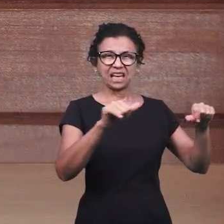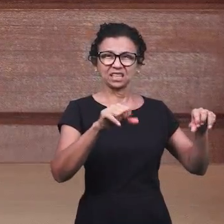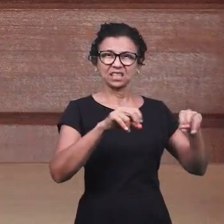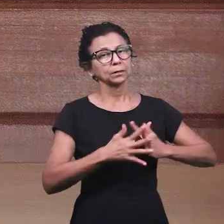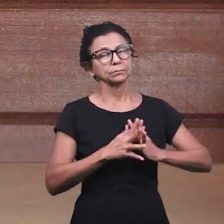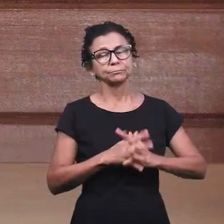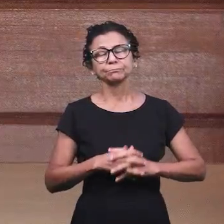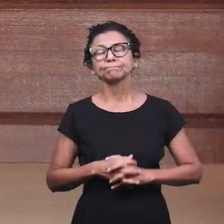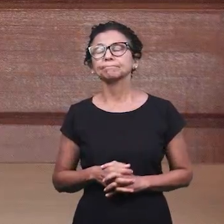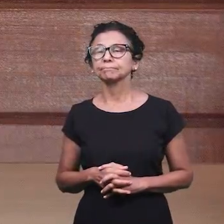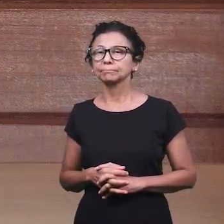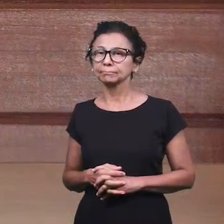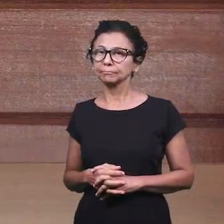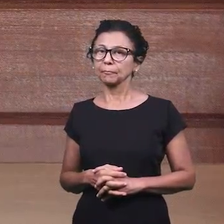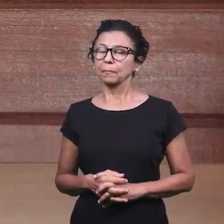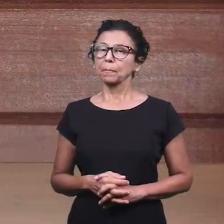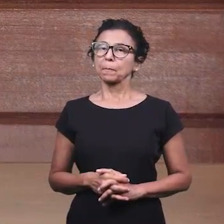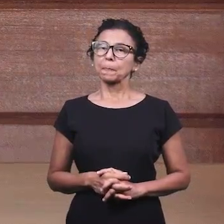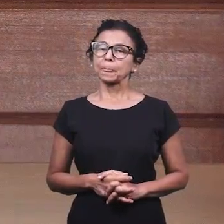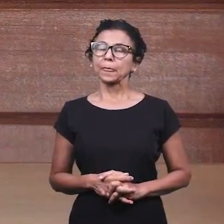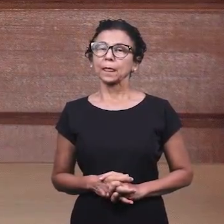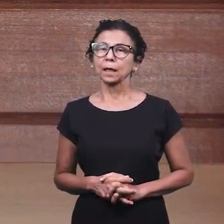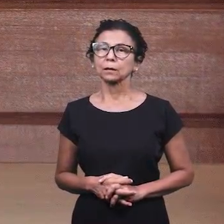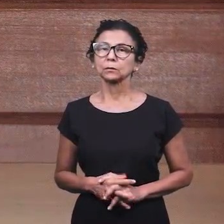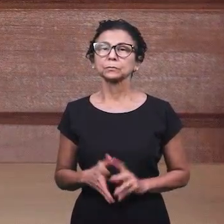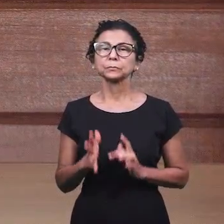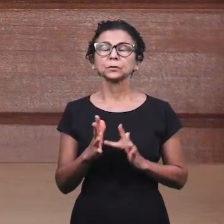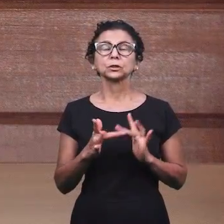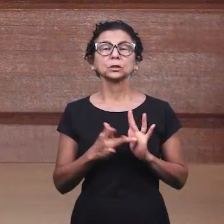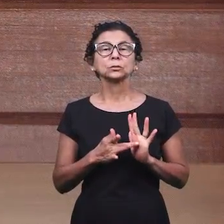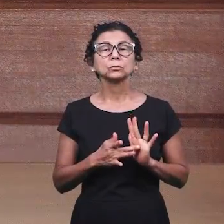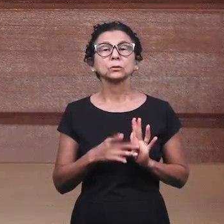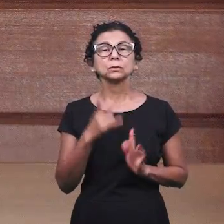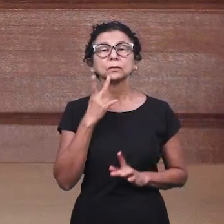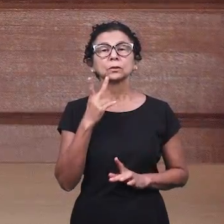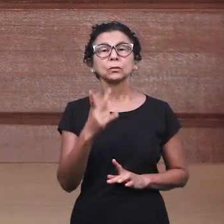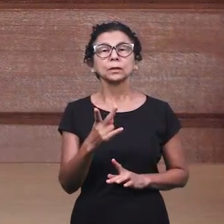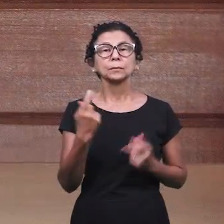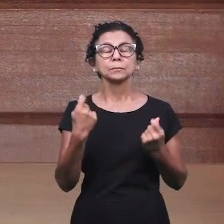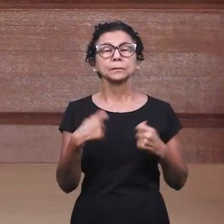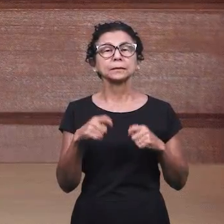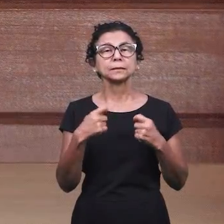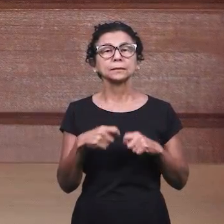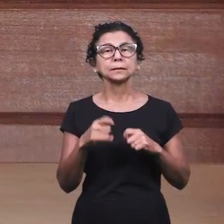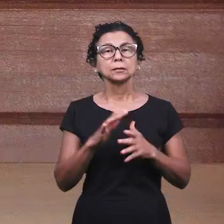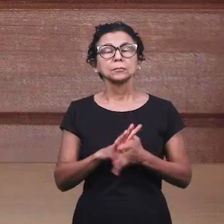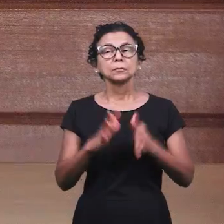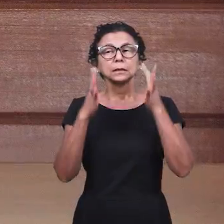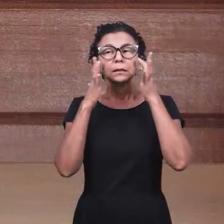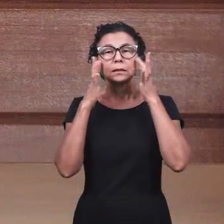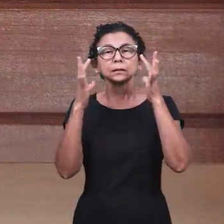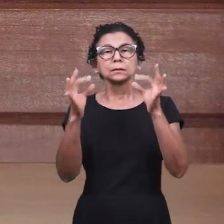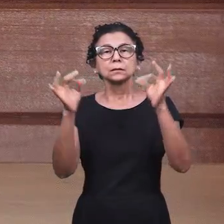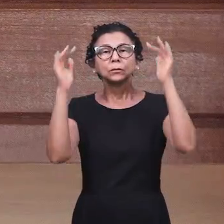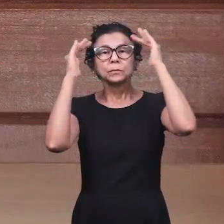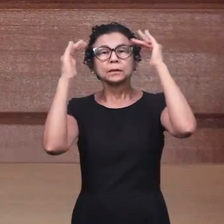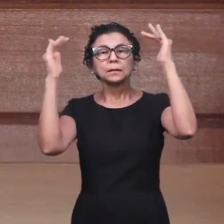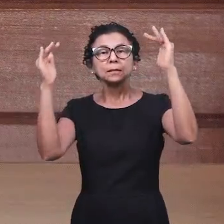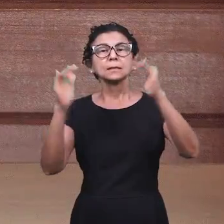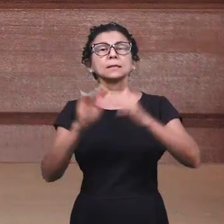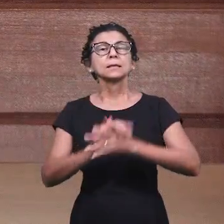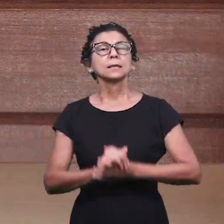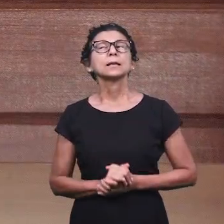que é parte, e é por isso que é muito importante a família estar estabelecida na doutrina.